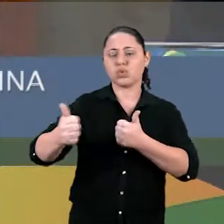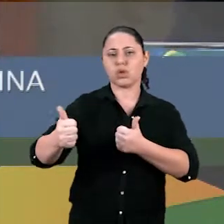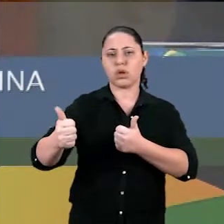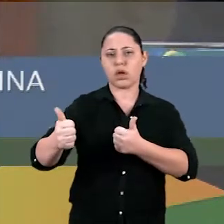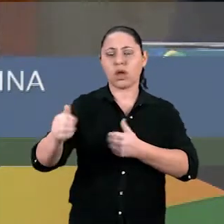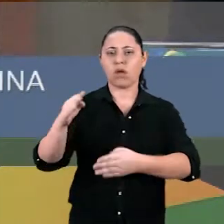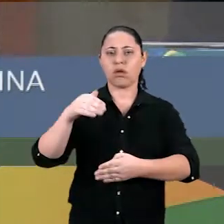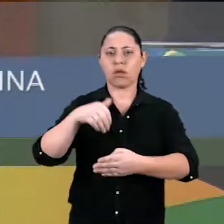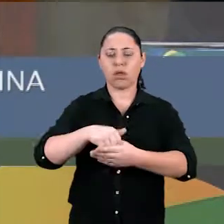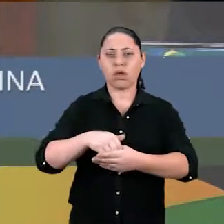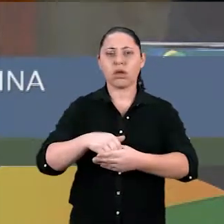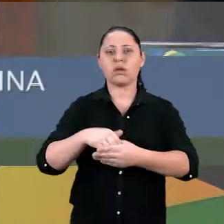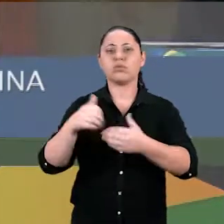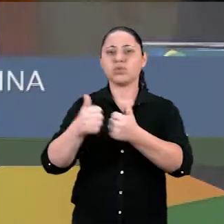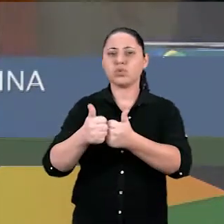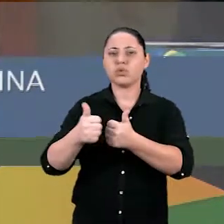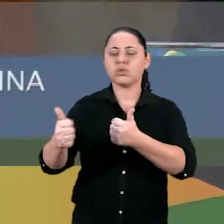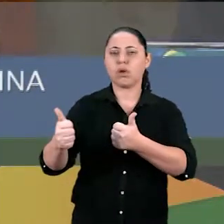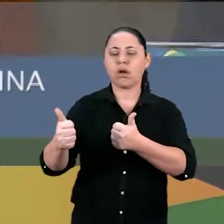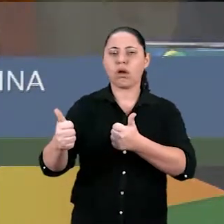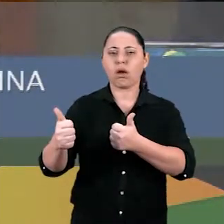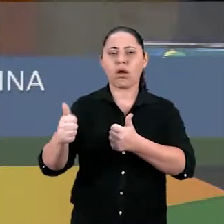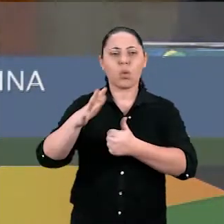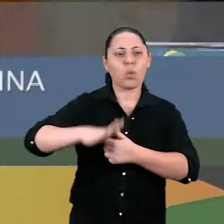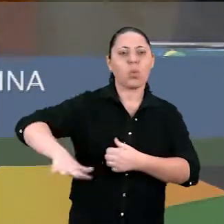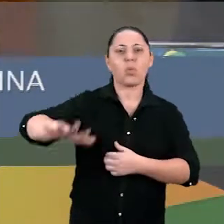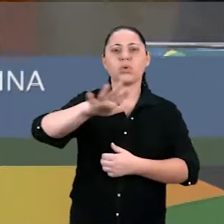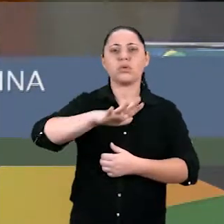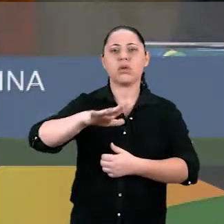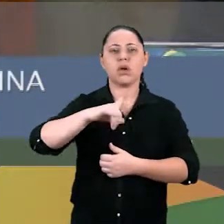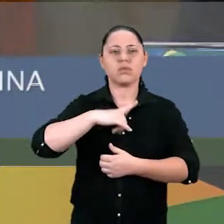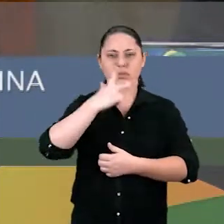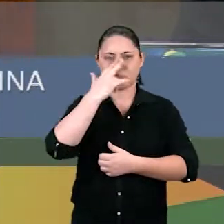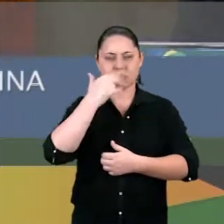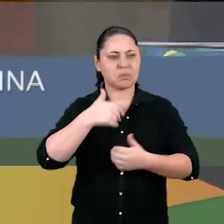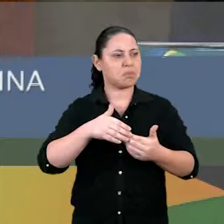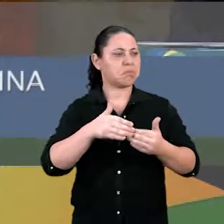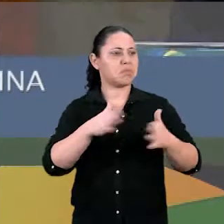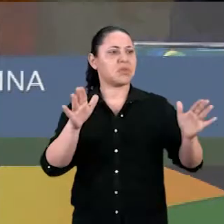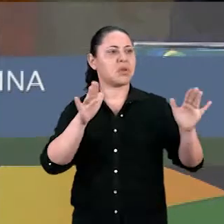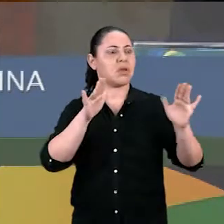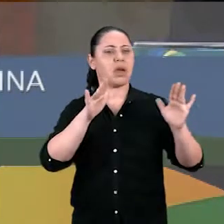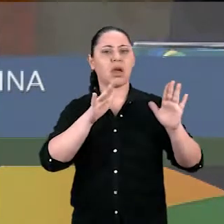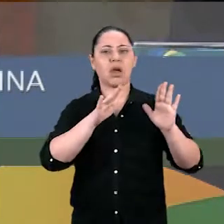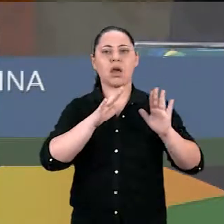constitucionais e das diferentes cortes supremas, nós vamos ver que esse fenômeno é um fenômeno bastante difundido.